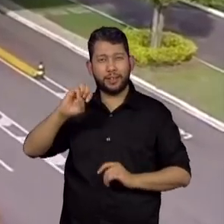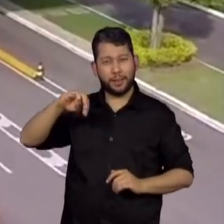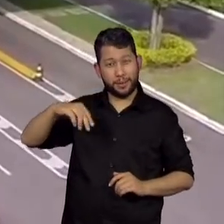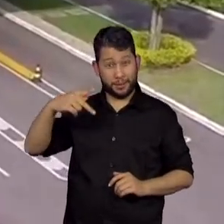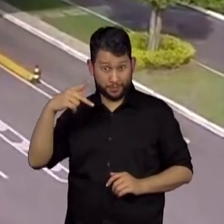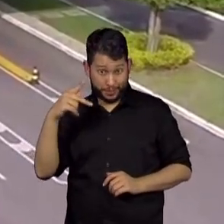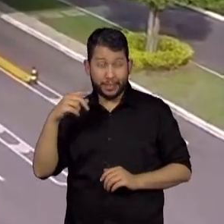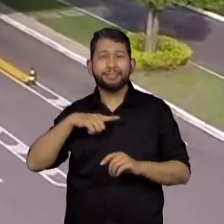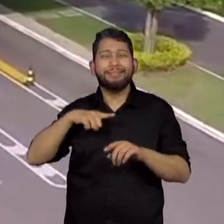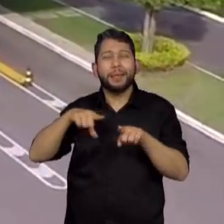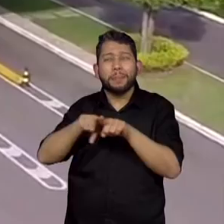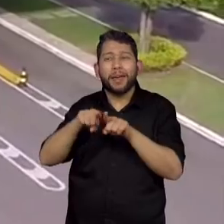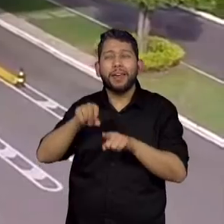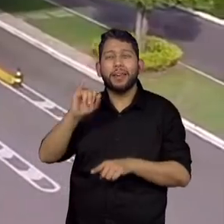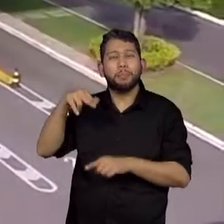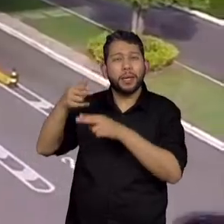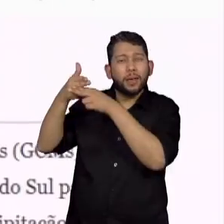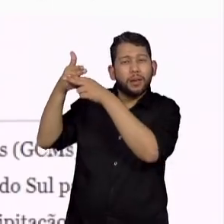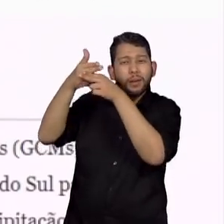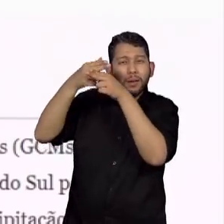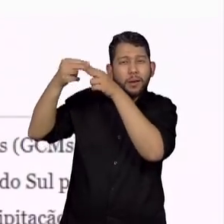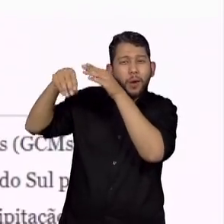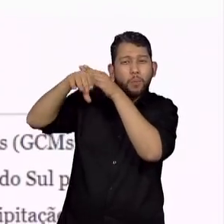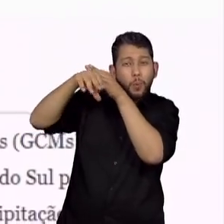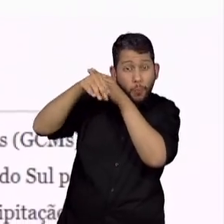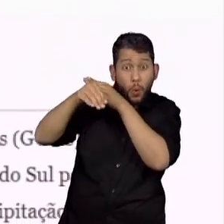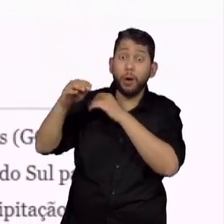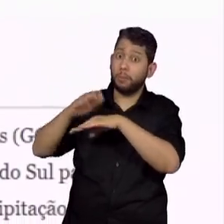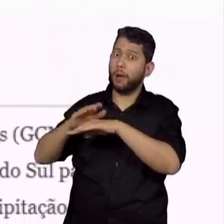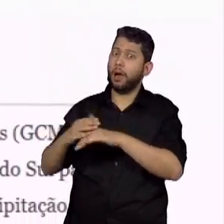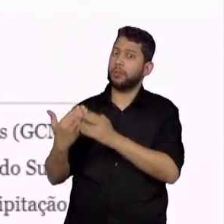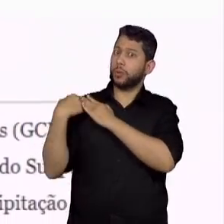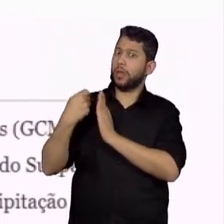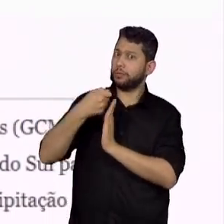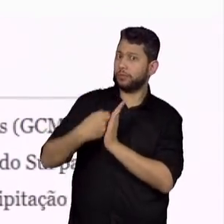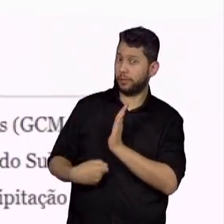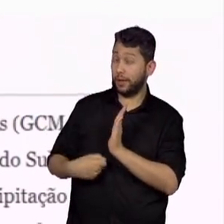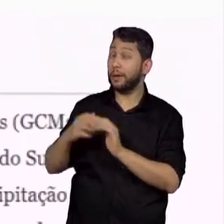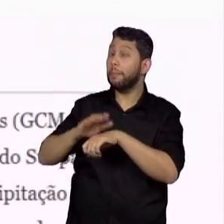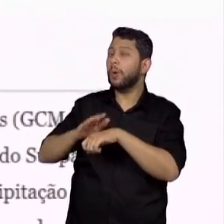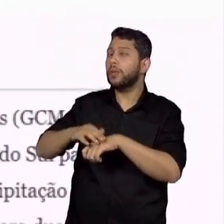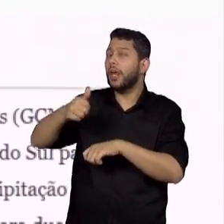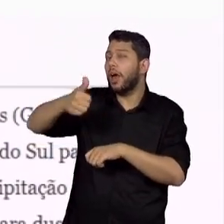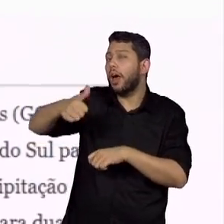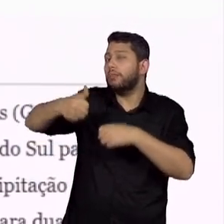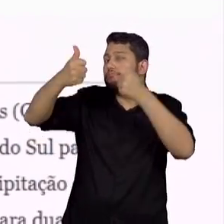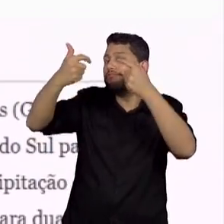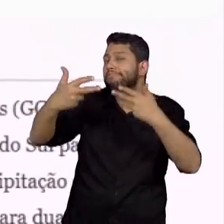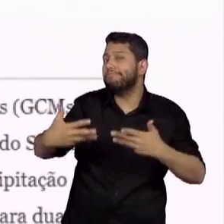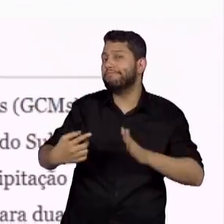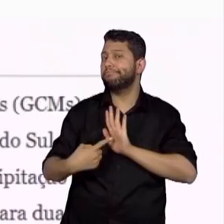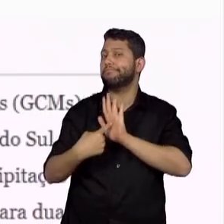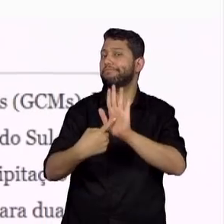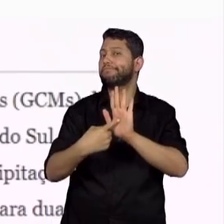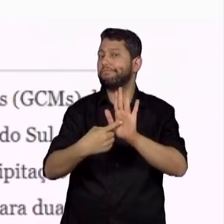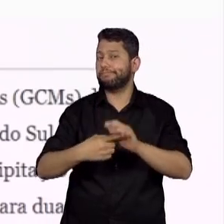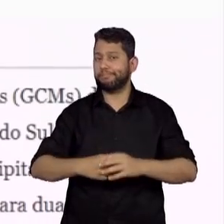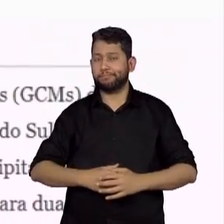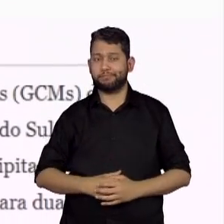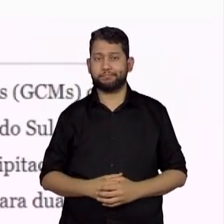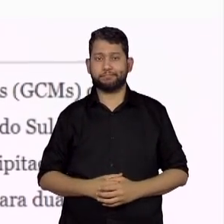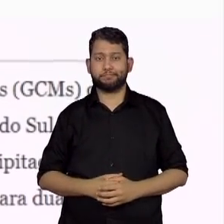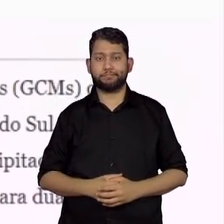Pesquisas Espaciais, um dos autores do estudo, faz uma análise das projeções.